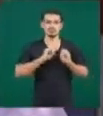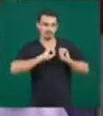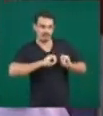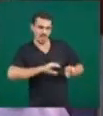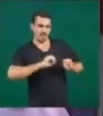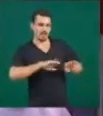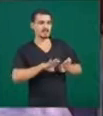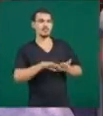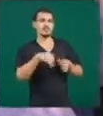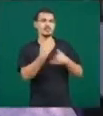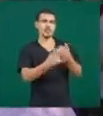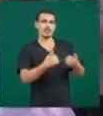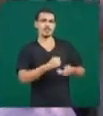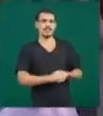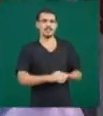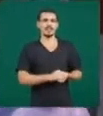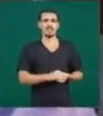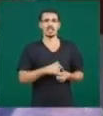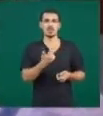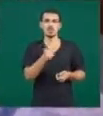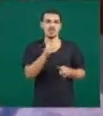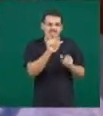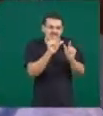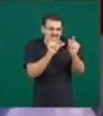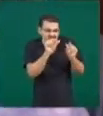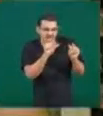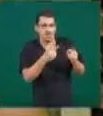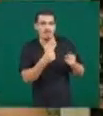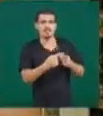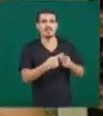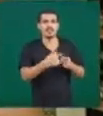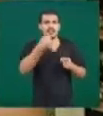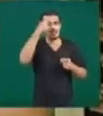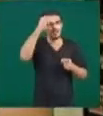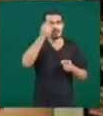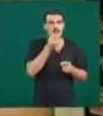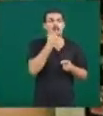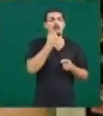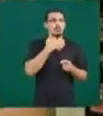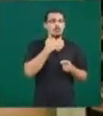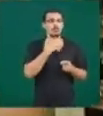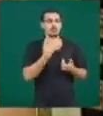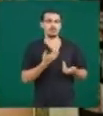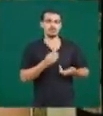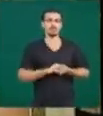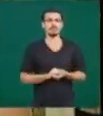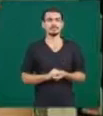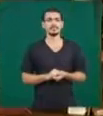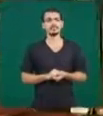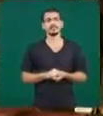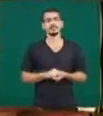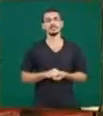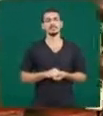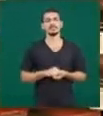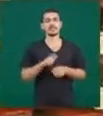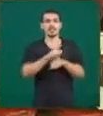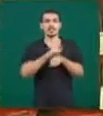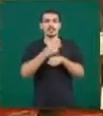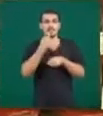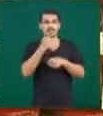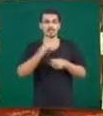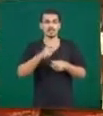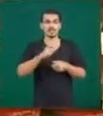peças pequenas, para evitar mesmo acidente doméstico. A gerente diz que nesta loja de brinquedos o cliente recebe toda